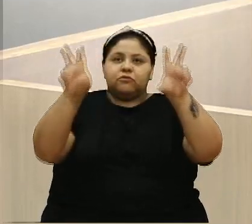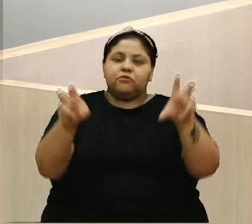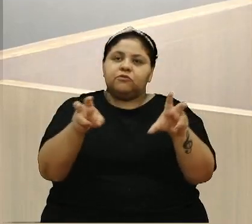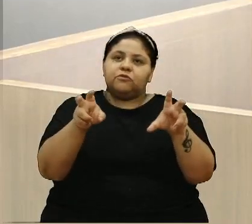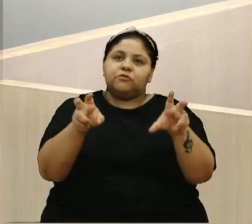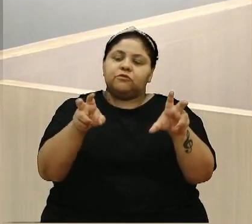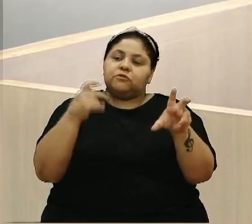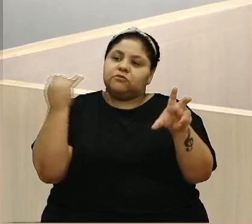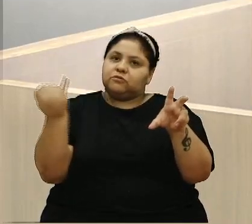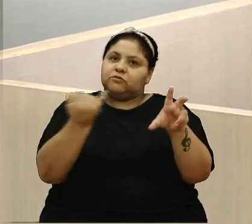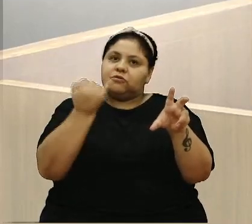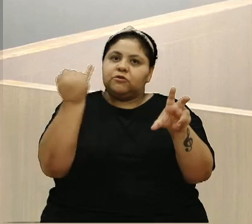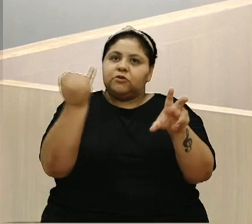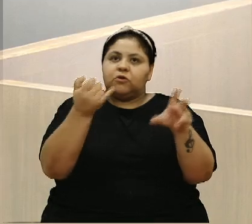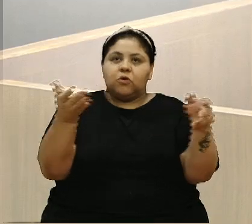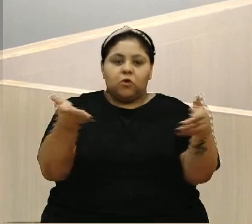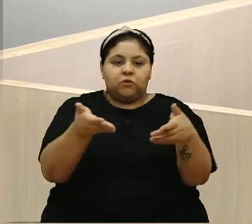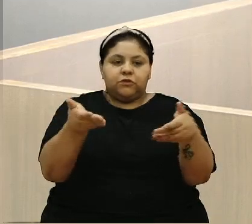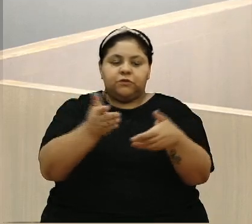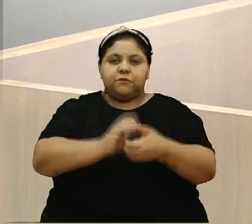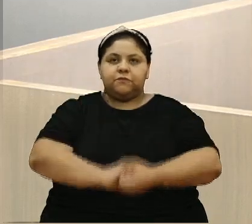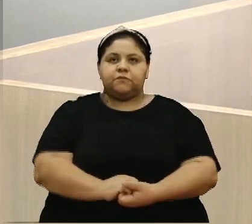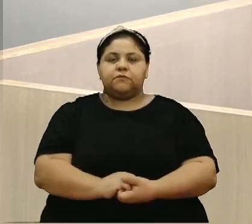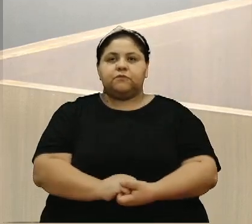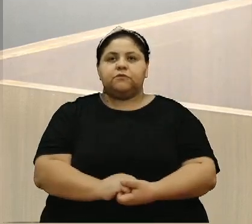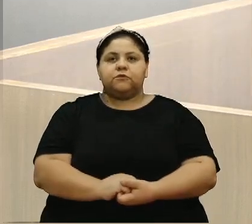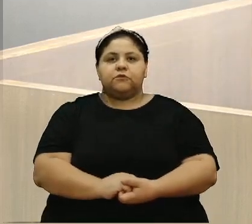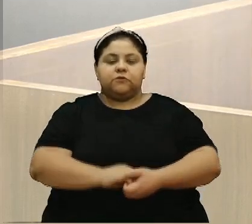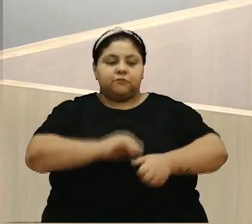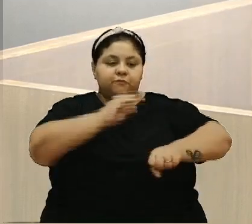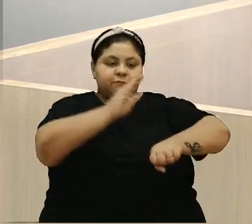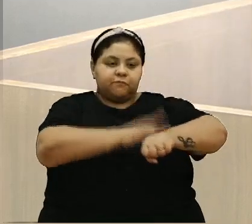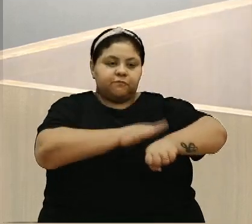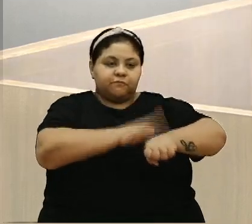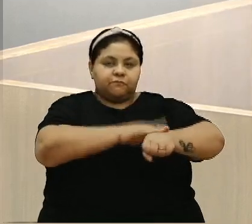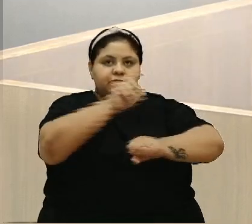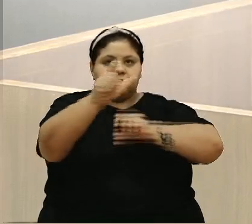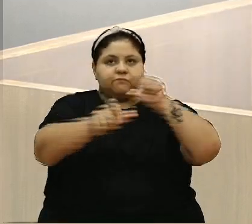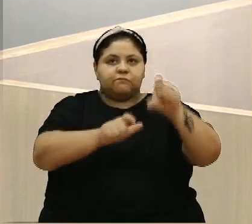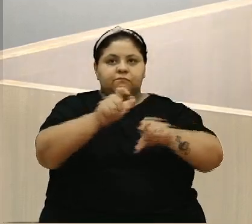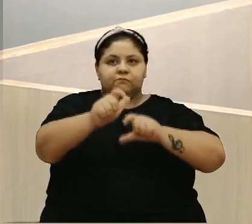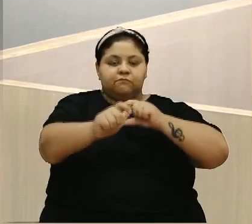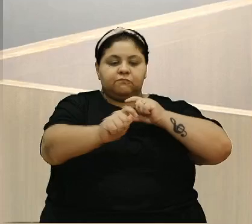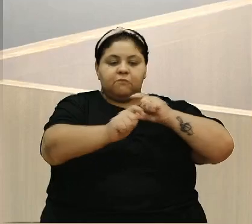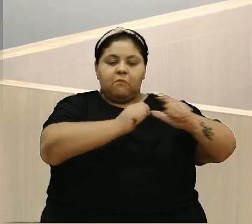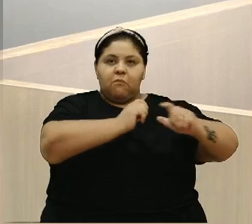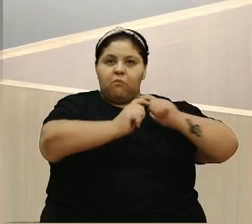da importância de estarmos aqui hoje. No momento em que as pessoas estão se movimentando